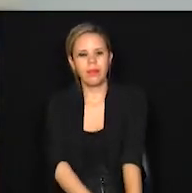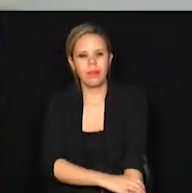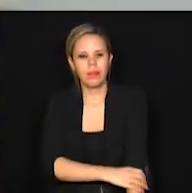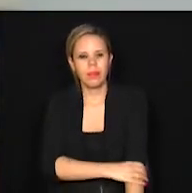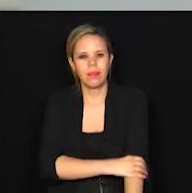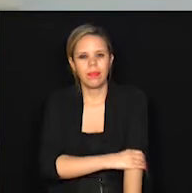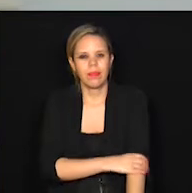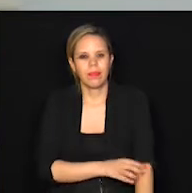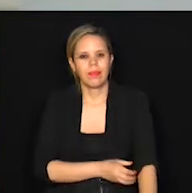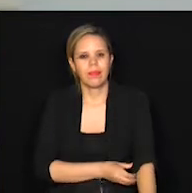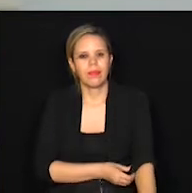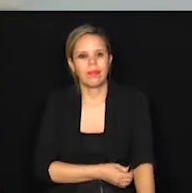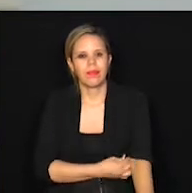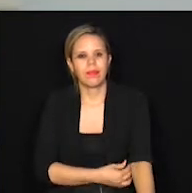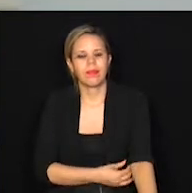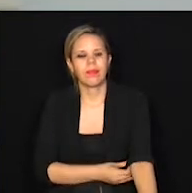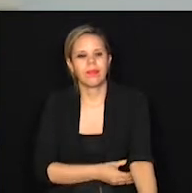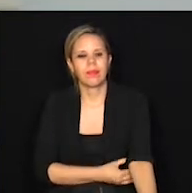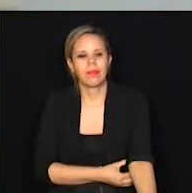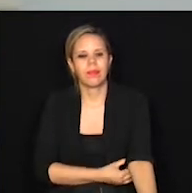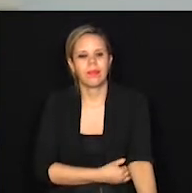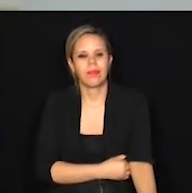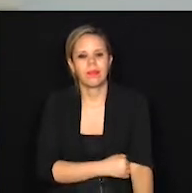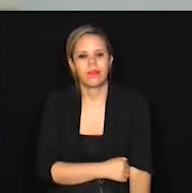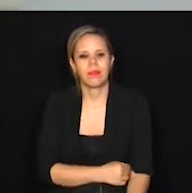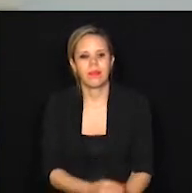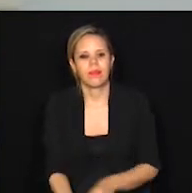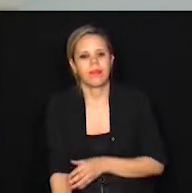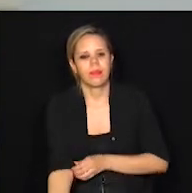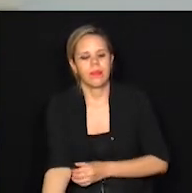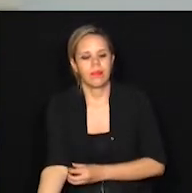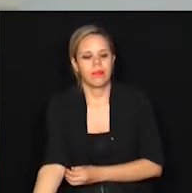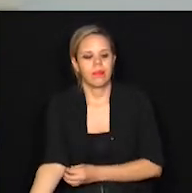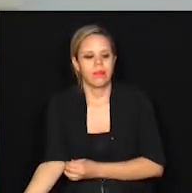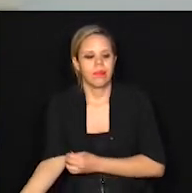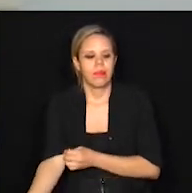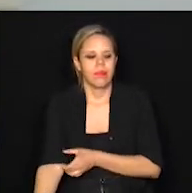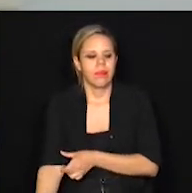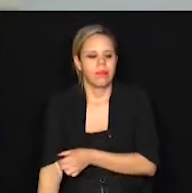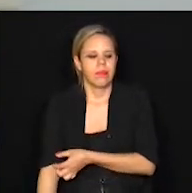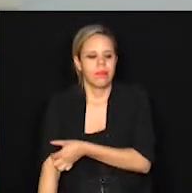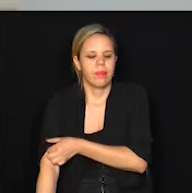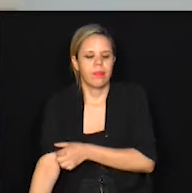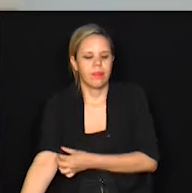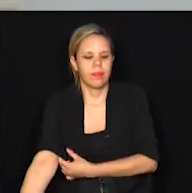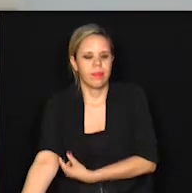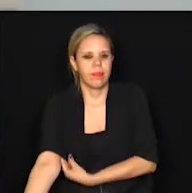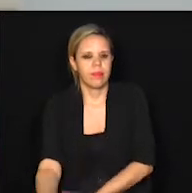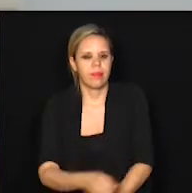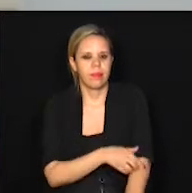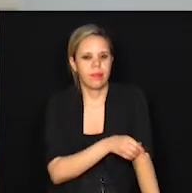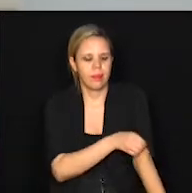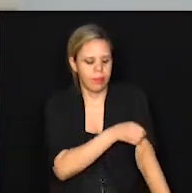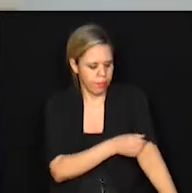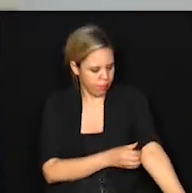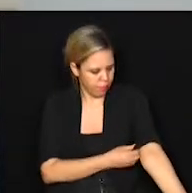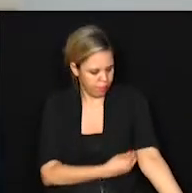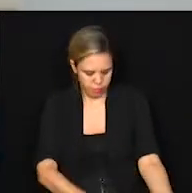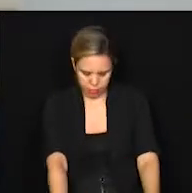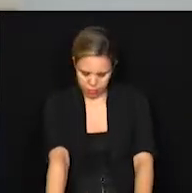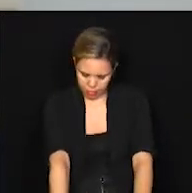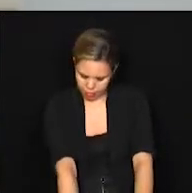Acho que ela está liberada, doutora Marcela? doutora, acho que só tem que liberar o... Tá,